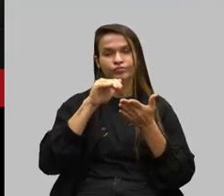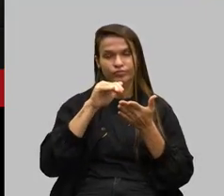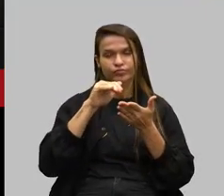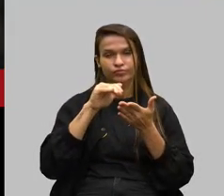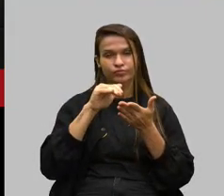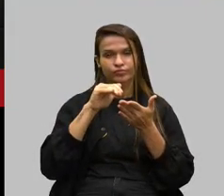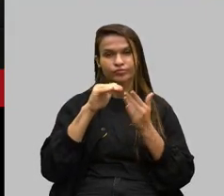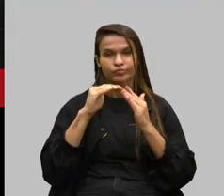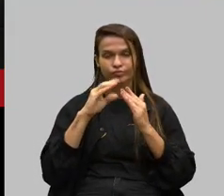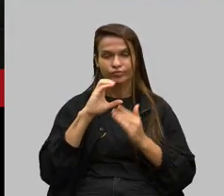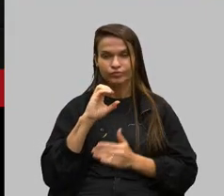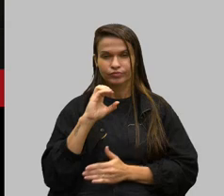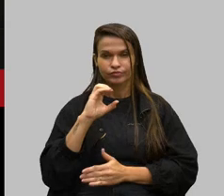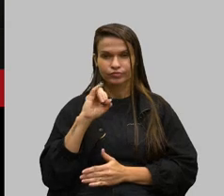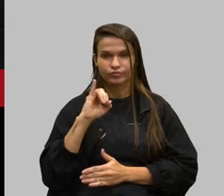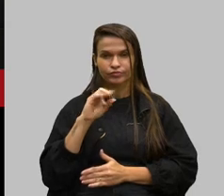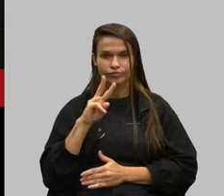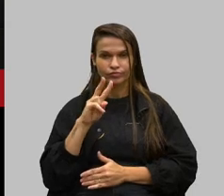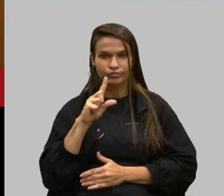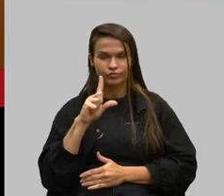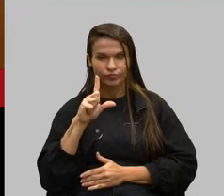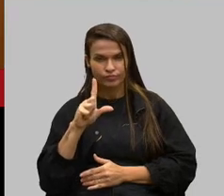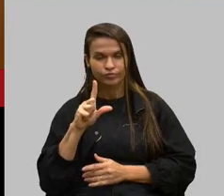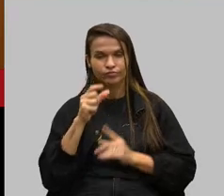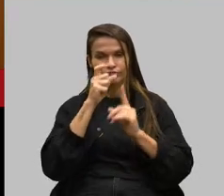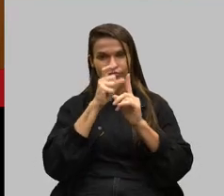civil Senor Marcelo aro